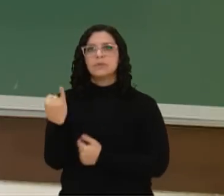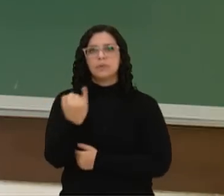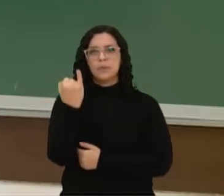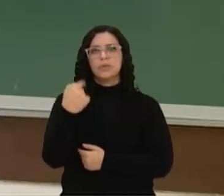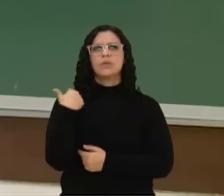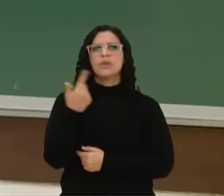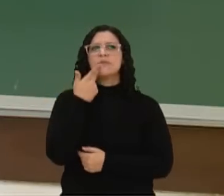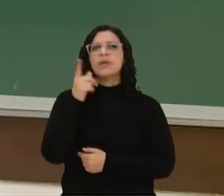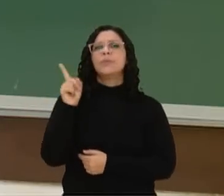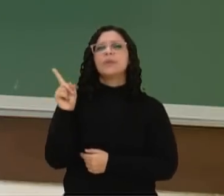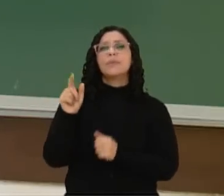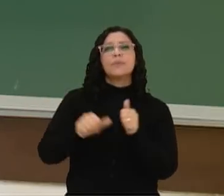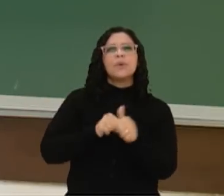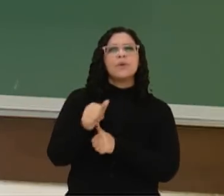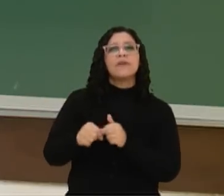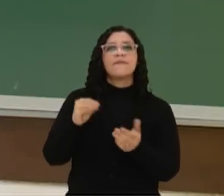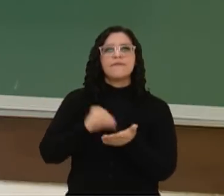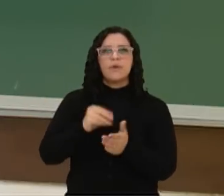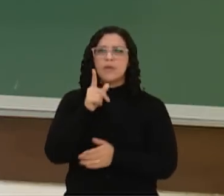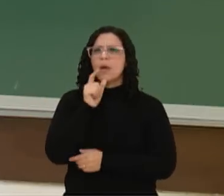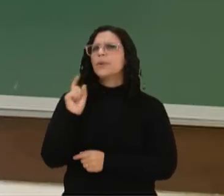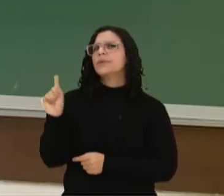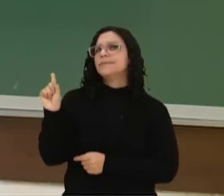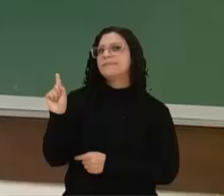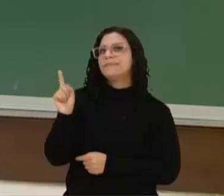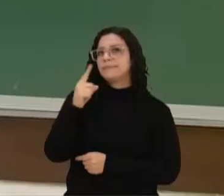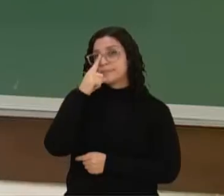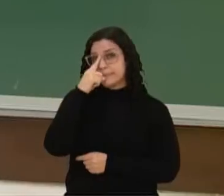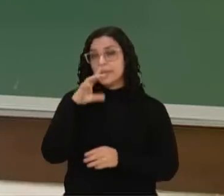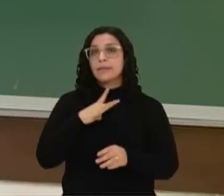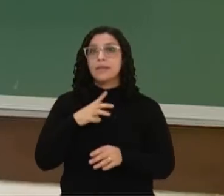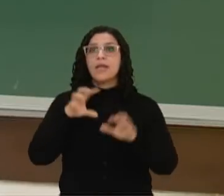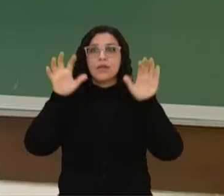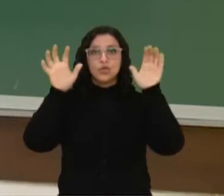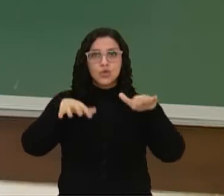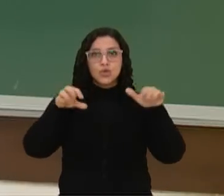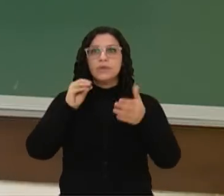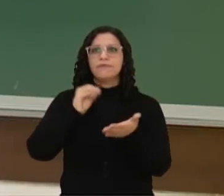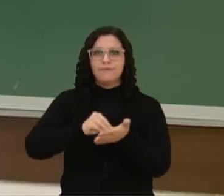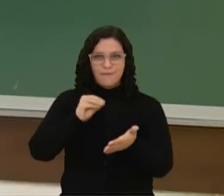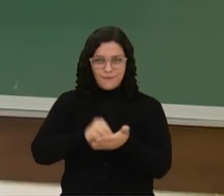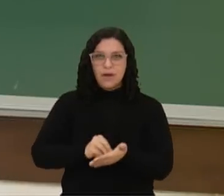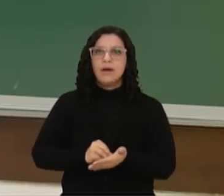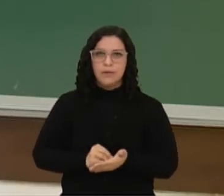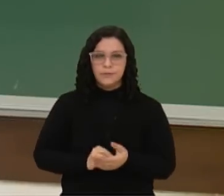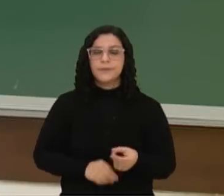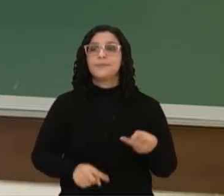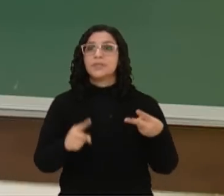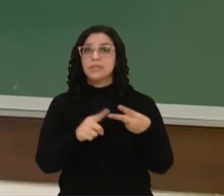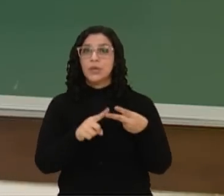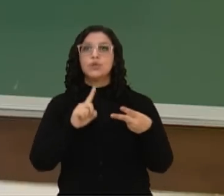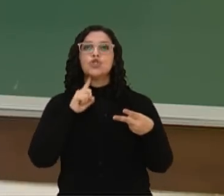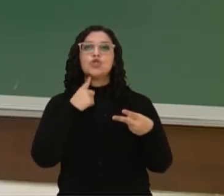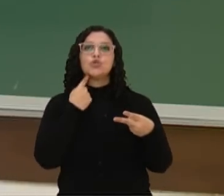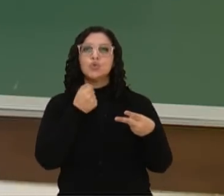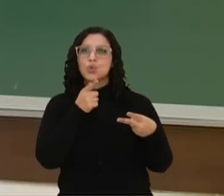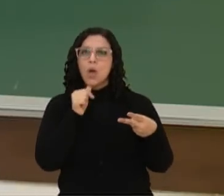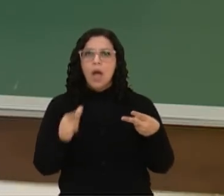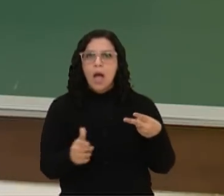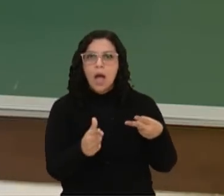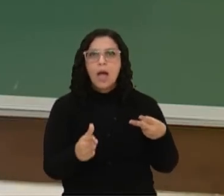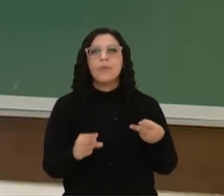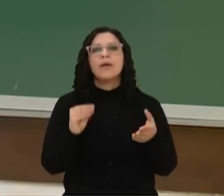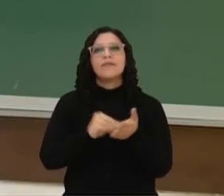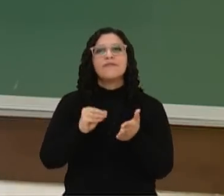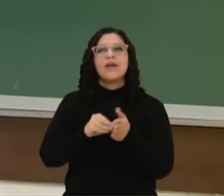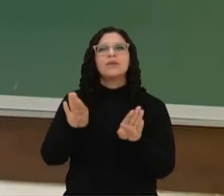vamos ter ali de fatores que motivam a falta de água, né? As secas, que é uma característica natural, a poluição e a má distribuição